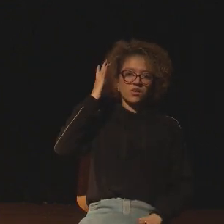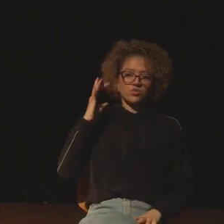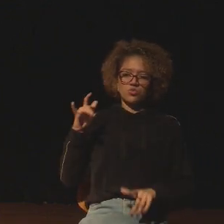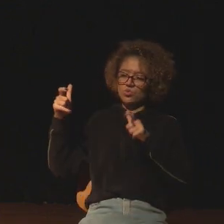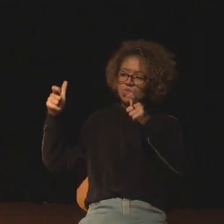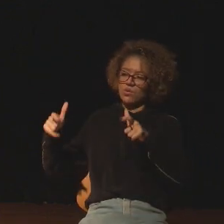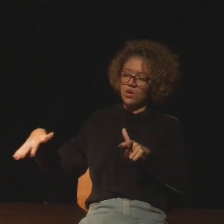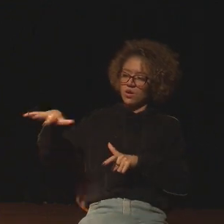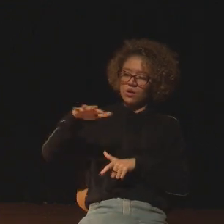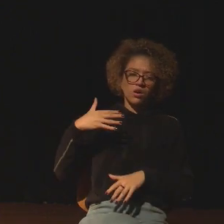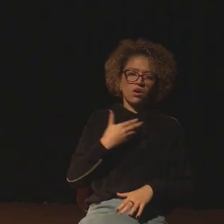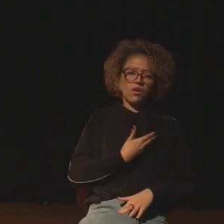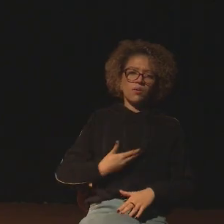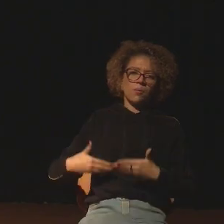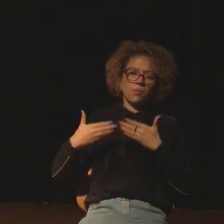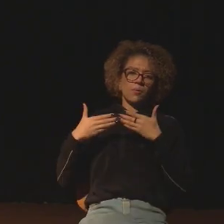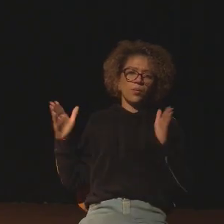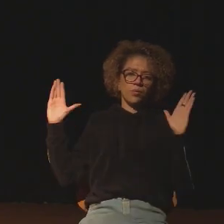público.